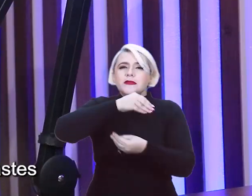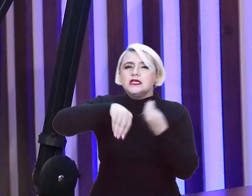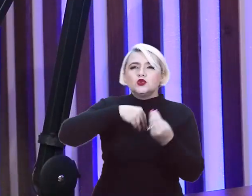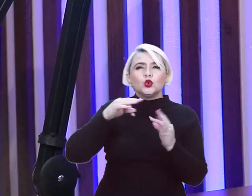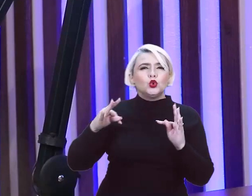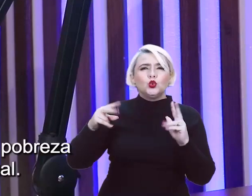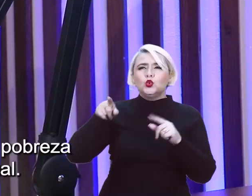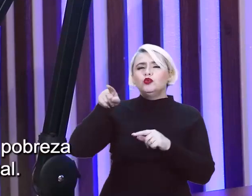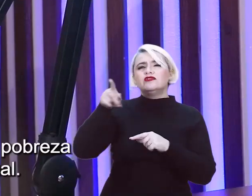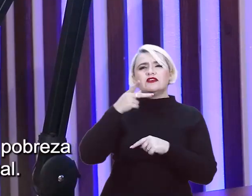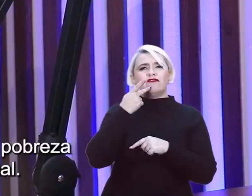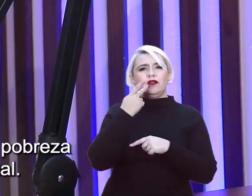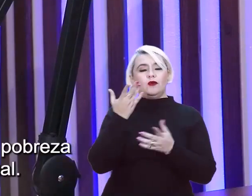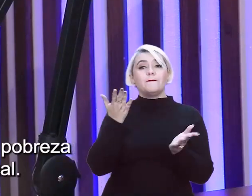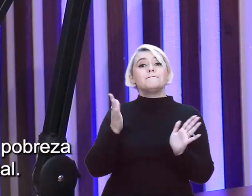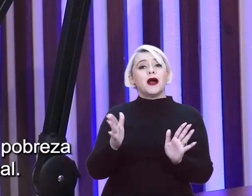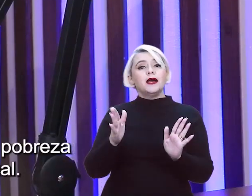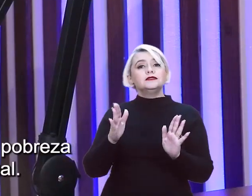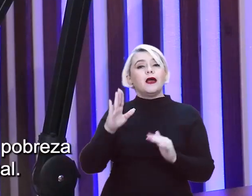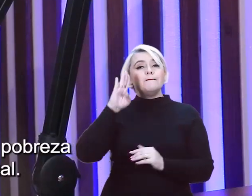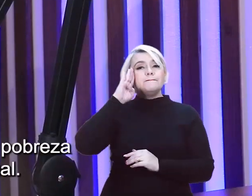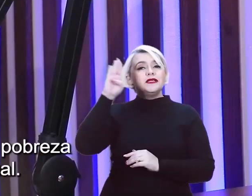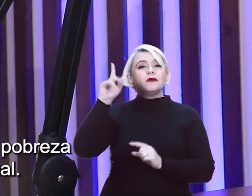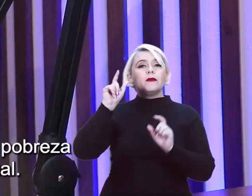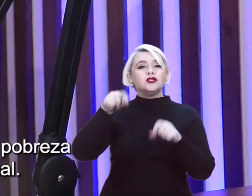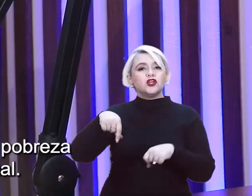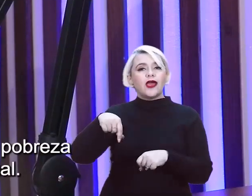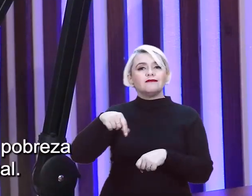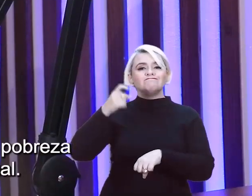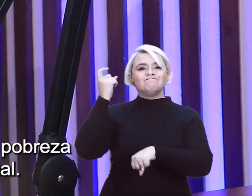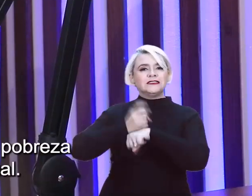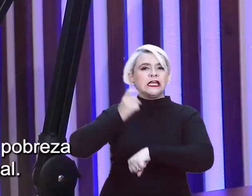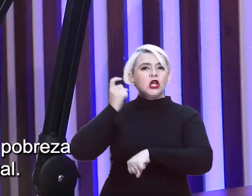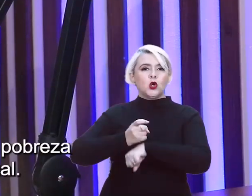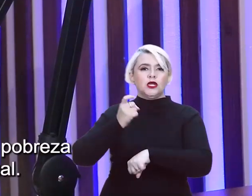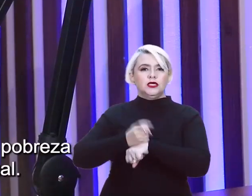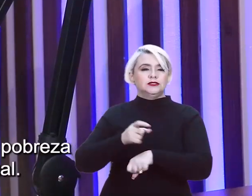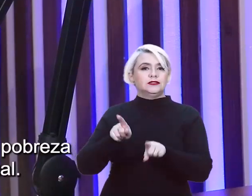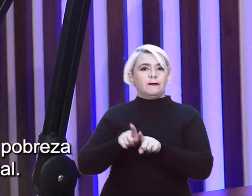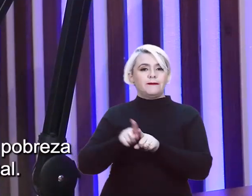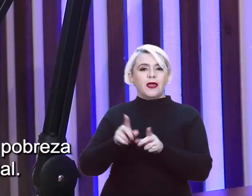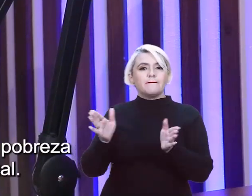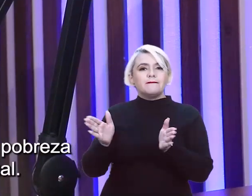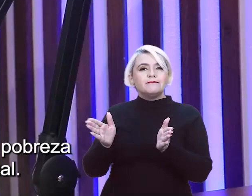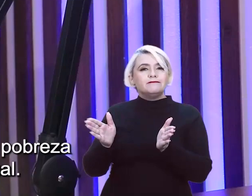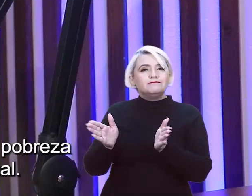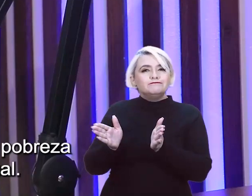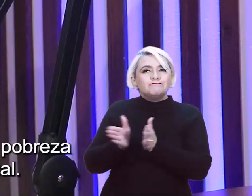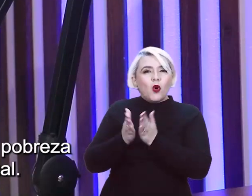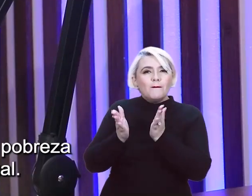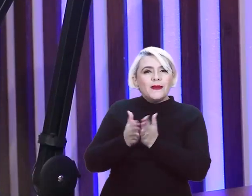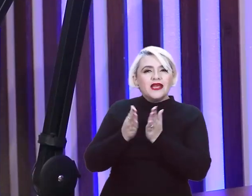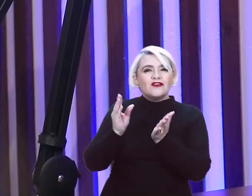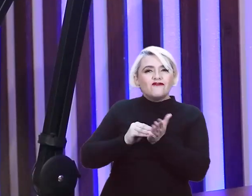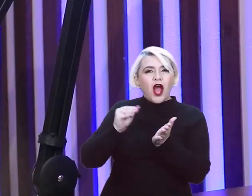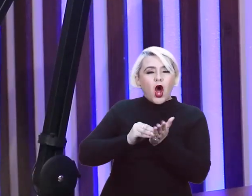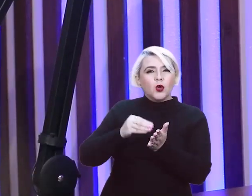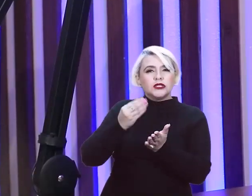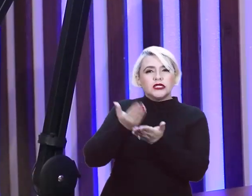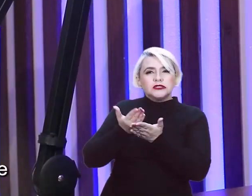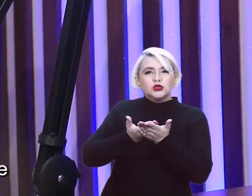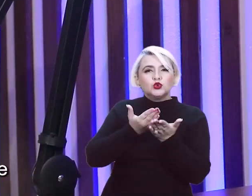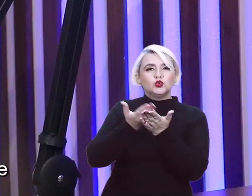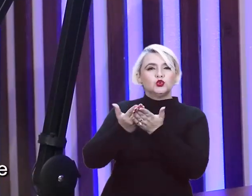tu colocaste, mas, sobretudo, está a ignorância, a pobreza intelectual, a pobreza espiritual,